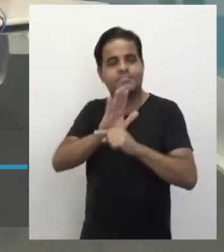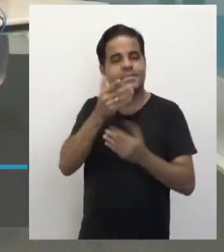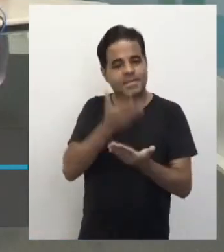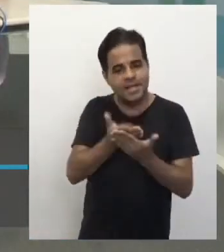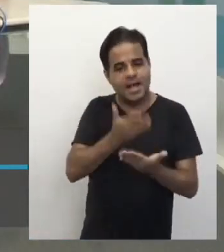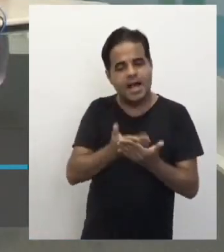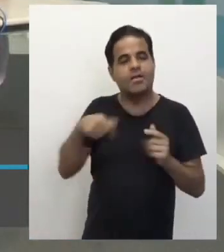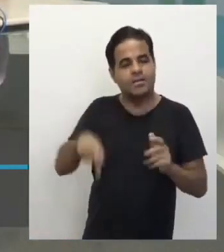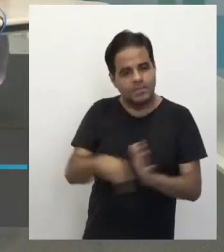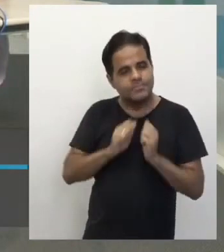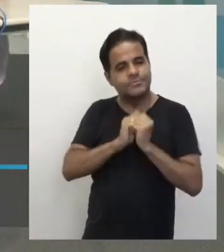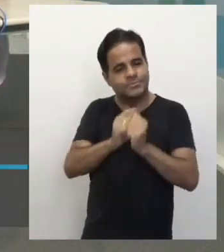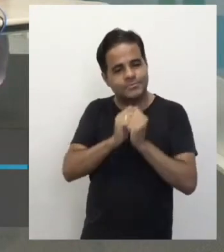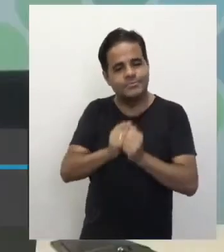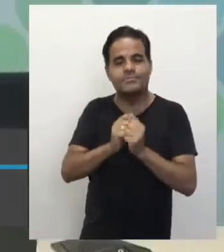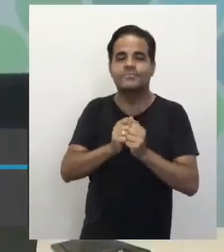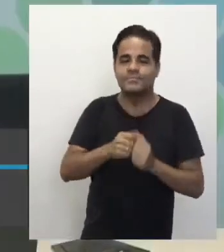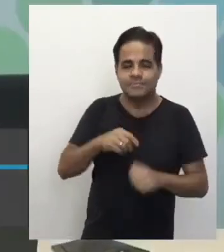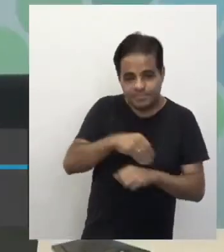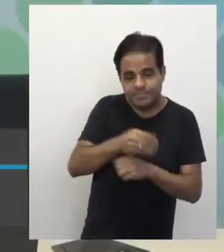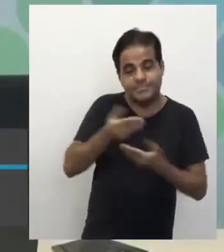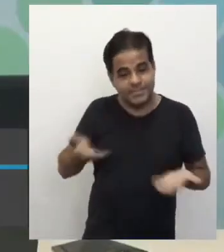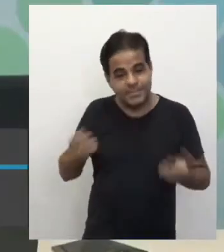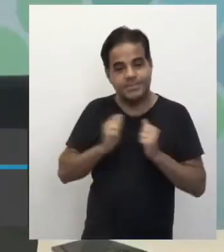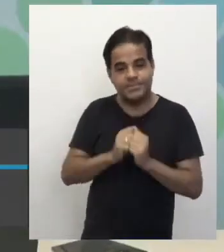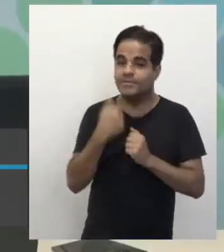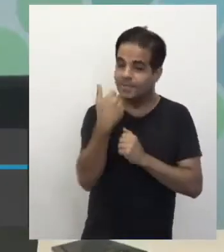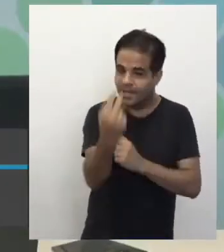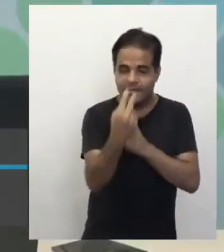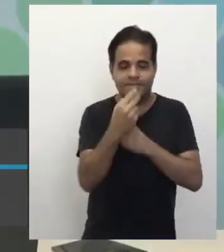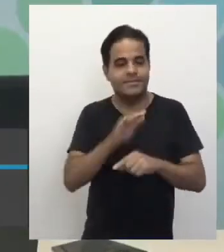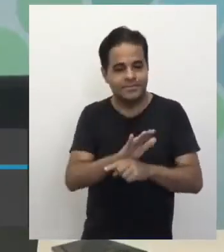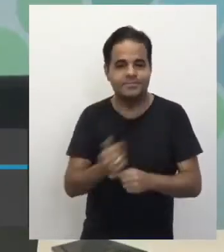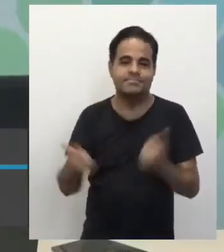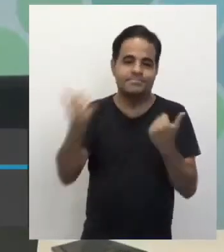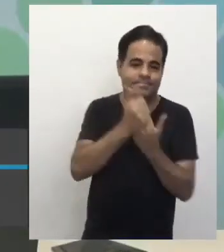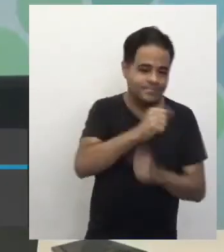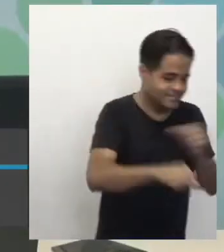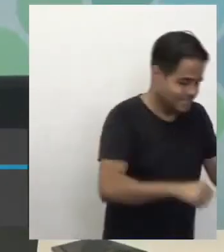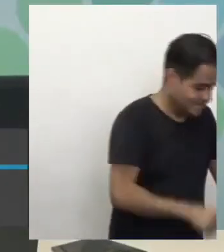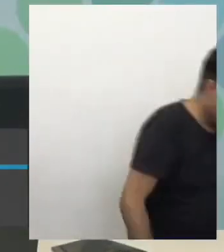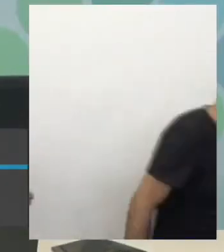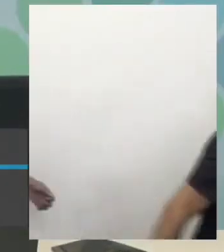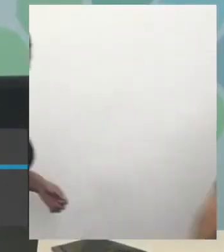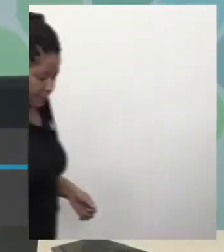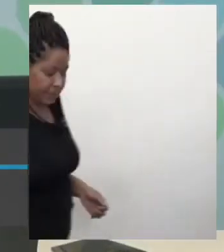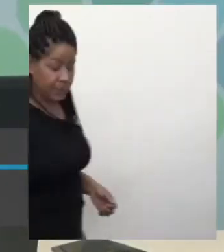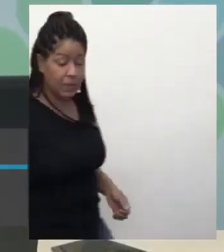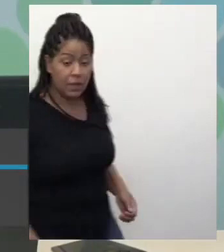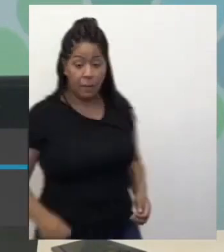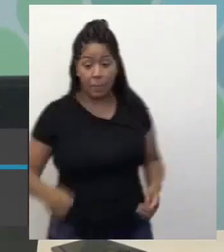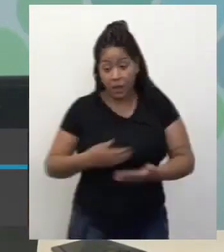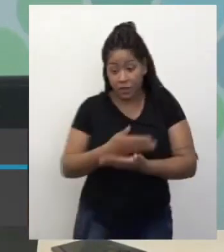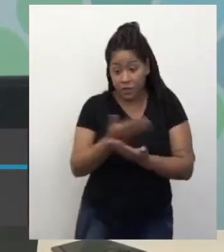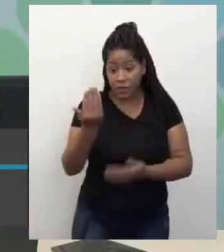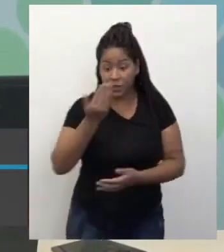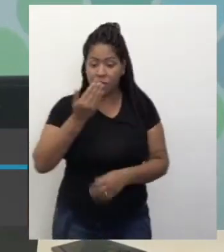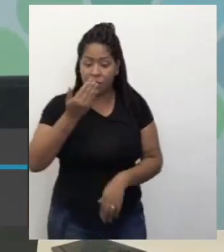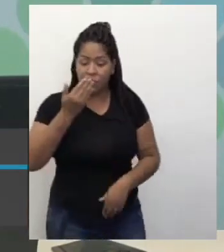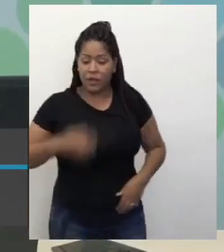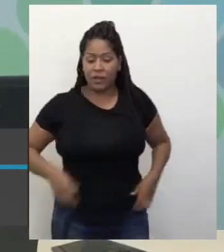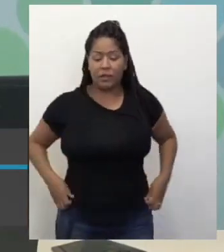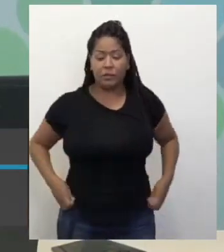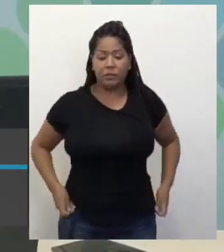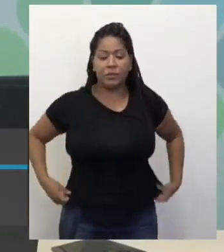que a gente faz sempre juntos aí. A gente daqui, né, professor, e eles de lá, né? E você, estudante, eu vou pedir para que você faça